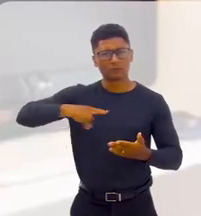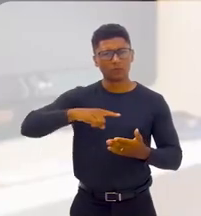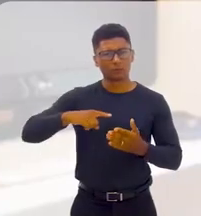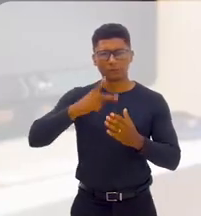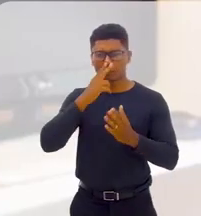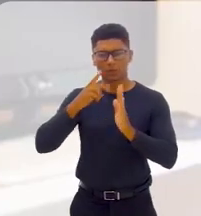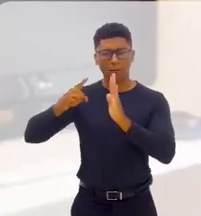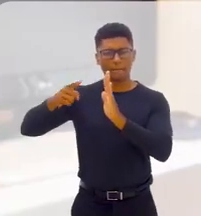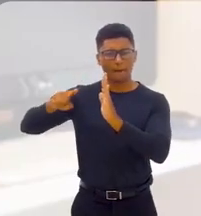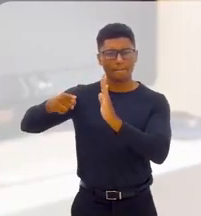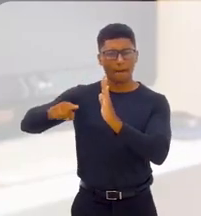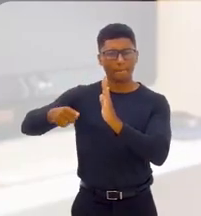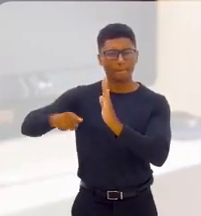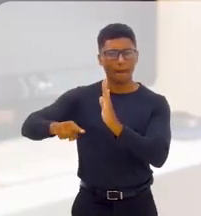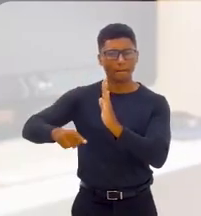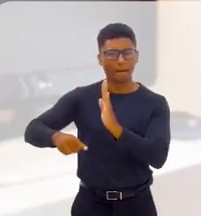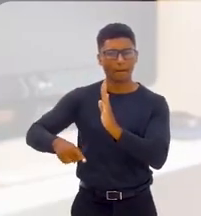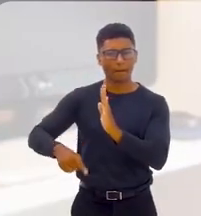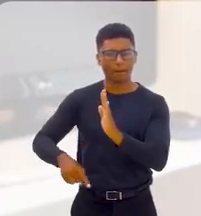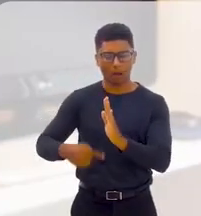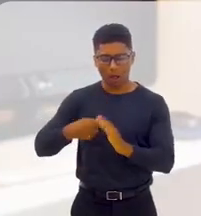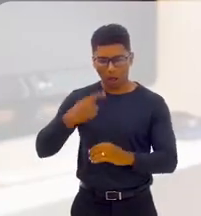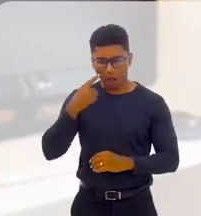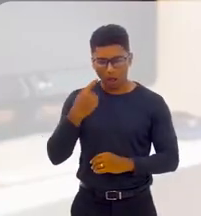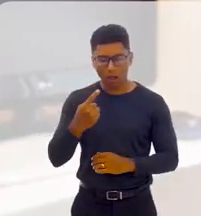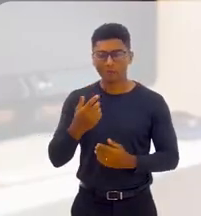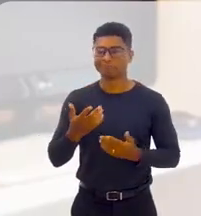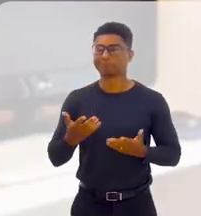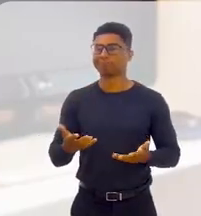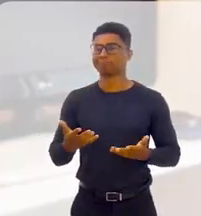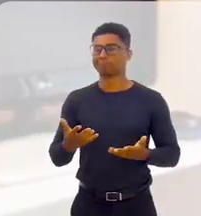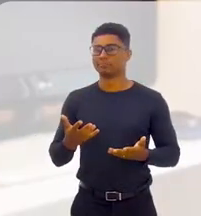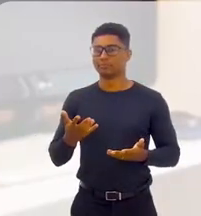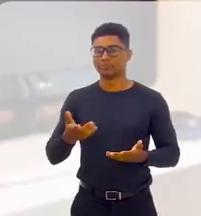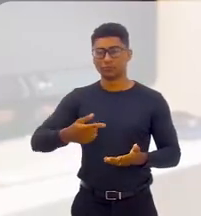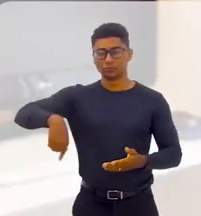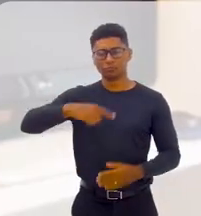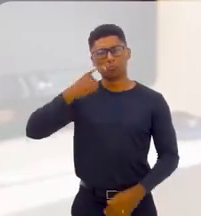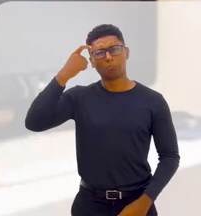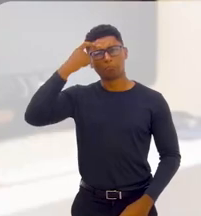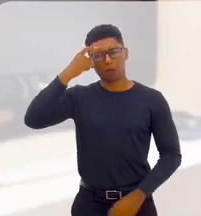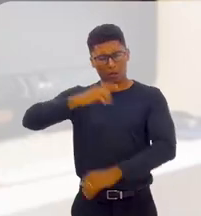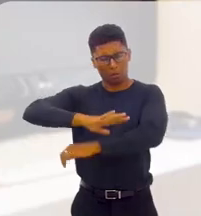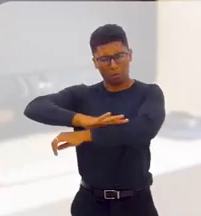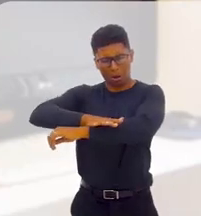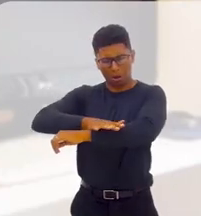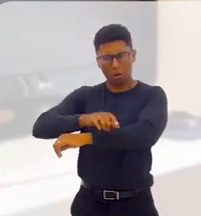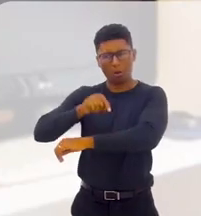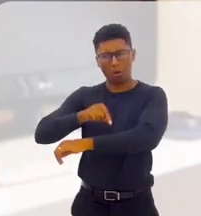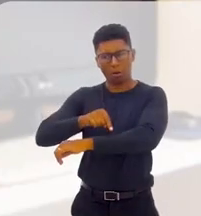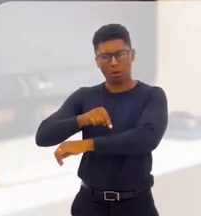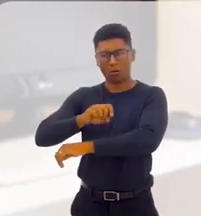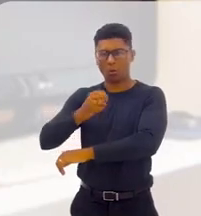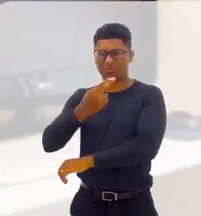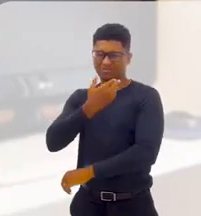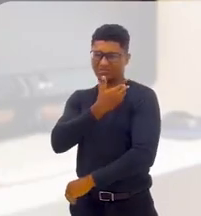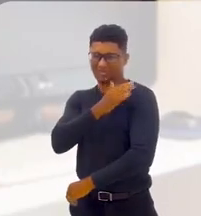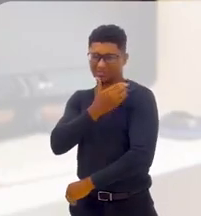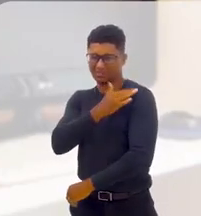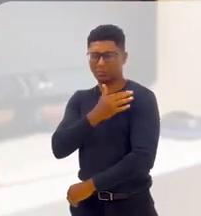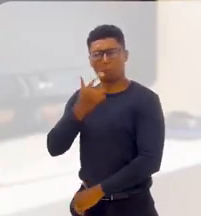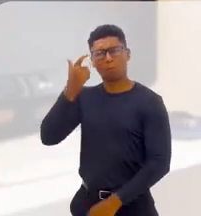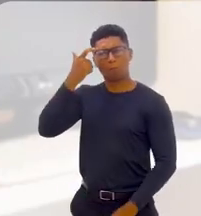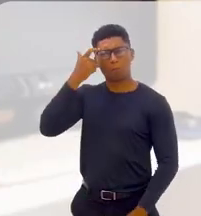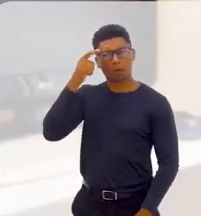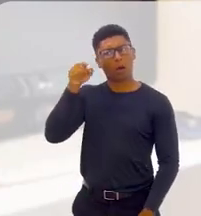mais a gente se aprofunda, a gente vai vendo isso. Quer dizer, a gente tem a ideia do preconceito, né? Mas é